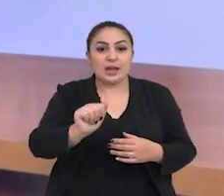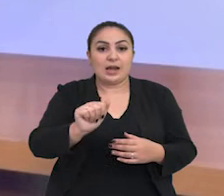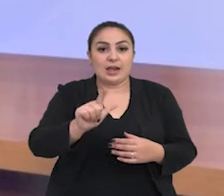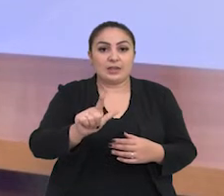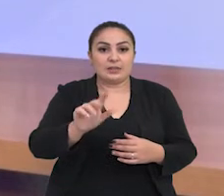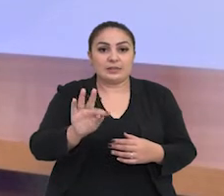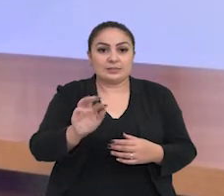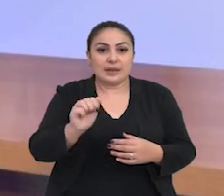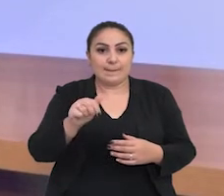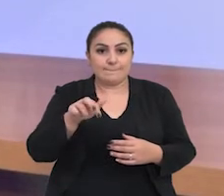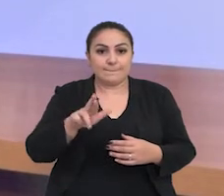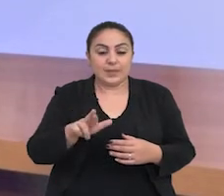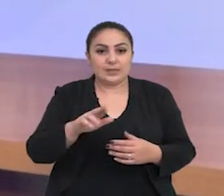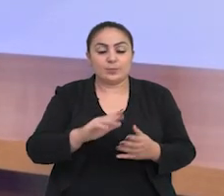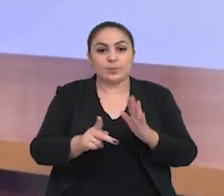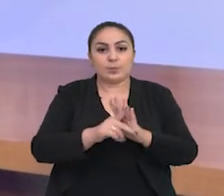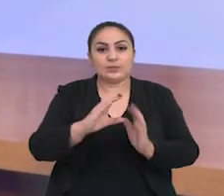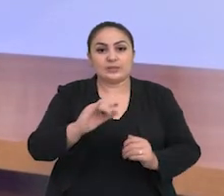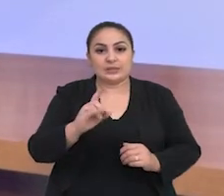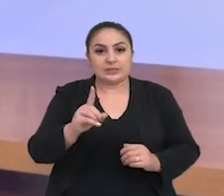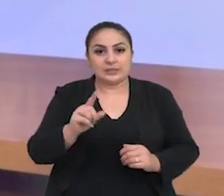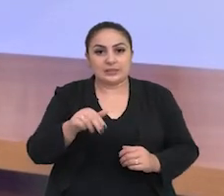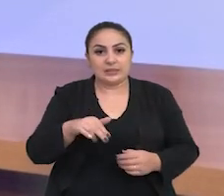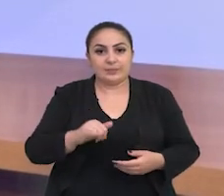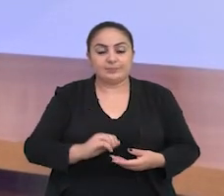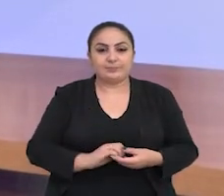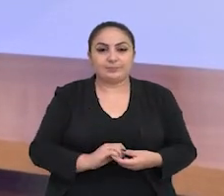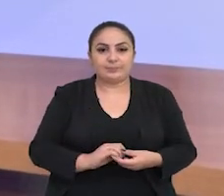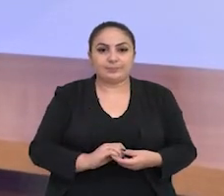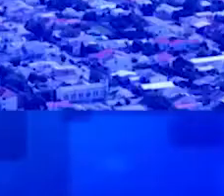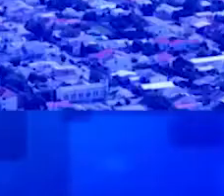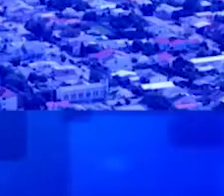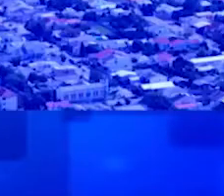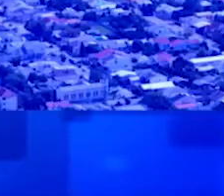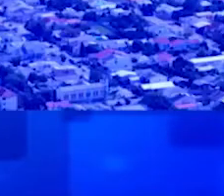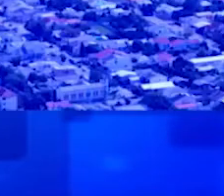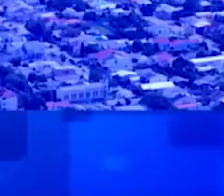vai conhecer Altamir dos Santos, do Cidadania.